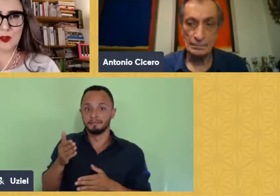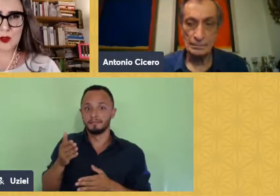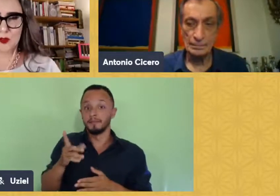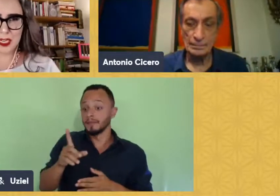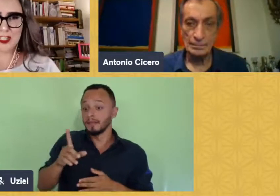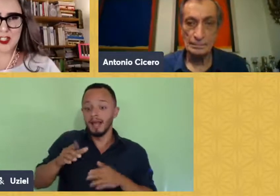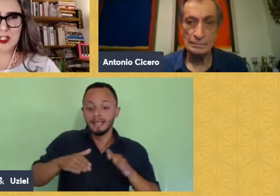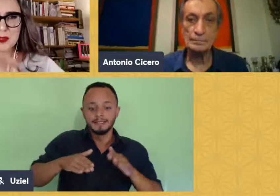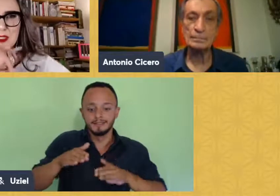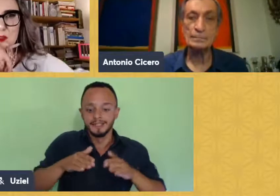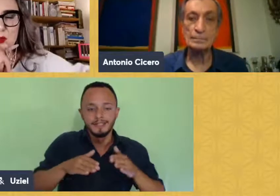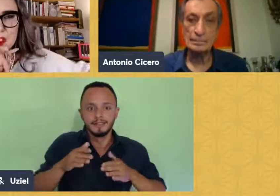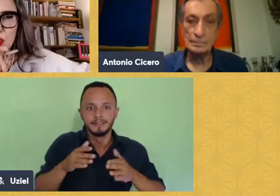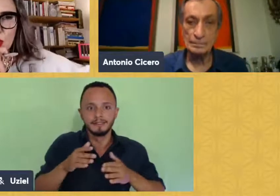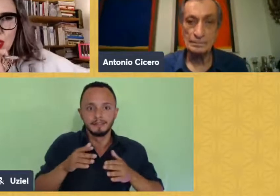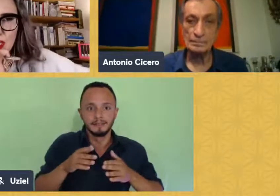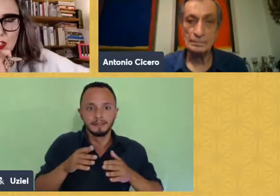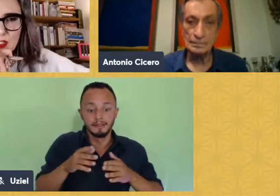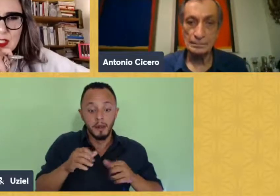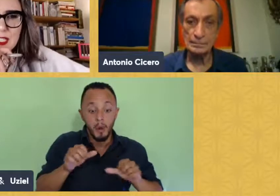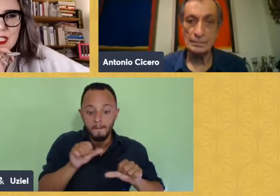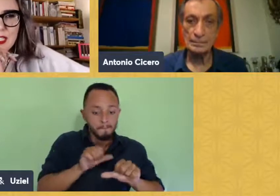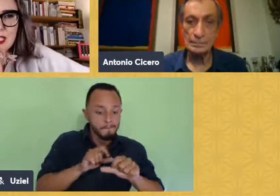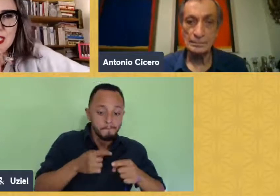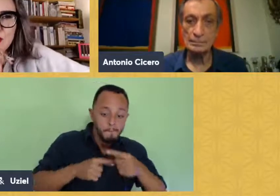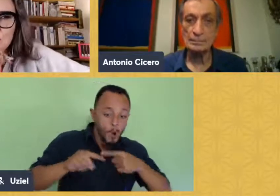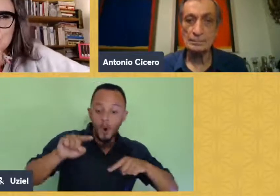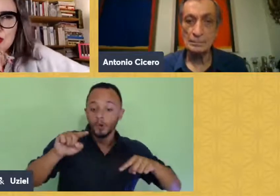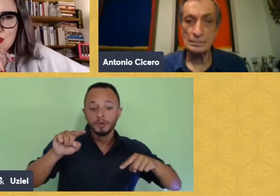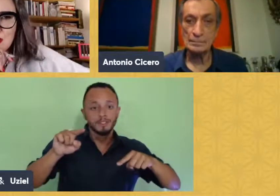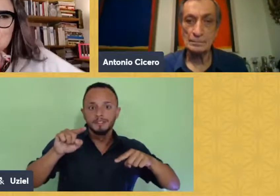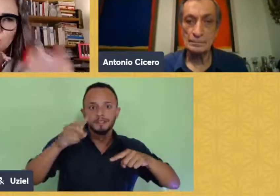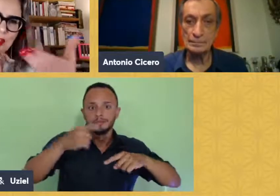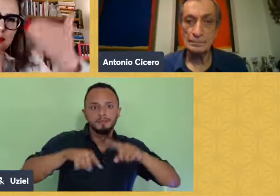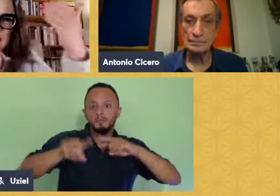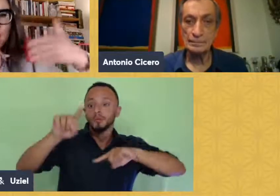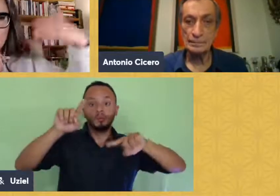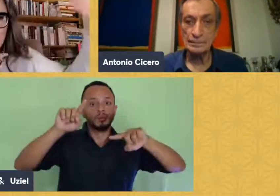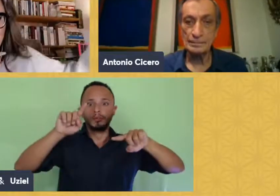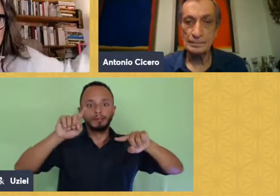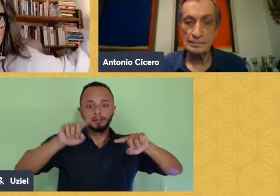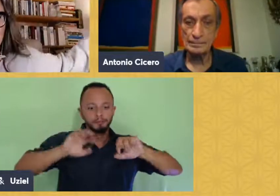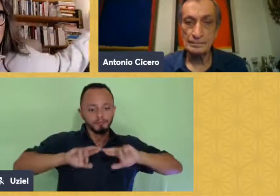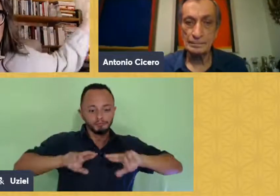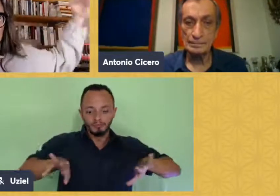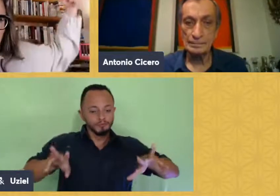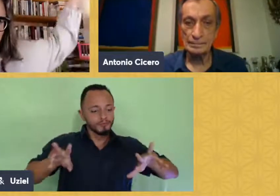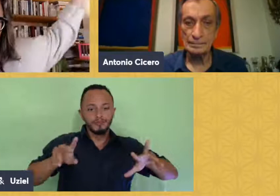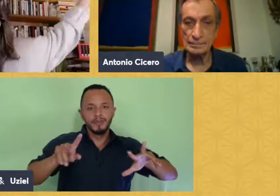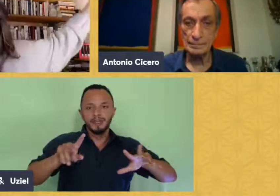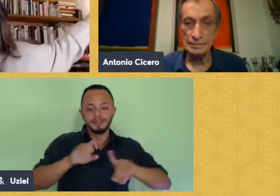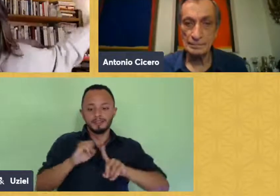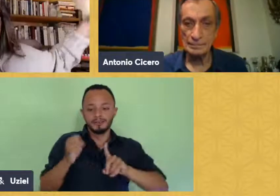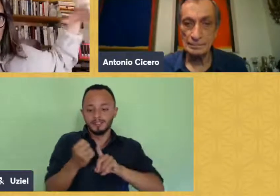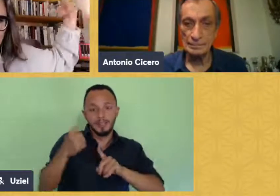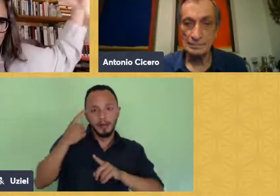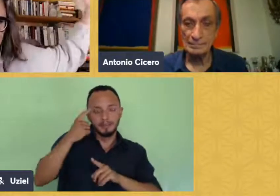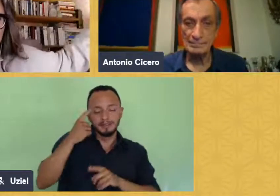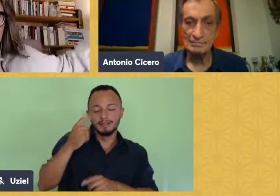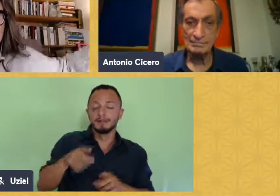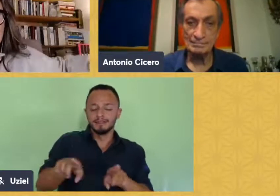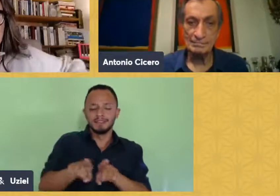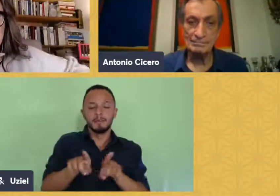né, alguns paradigmas com muita coragem, e isso já, quer dizer, como você mesmo disse, já tínhamos aí Noel Rosa